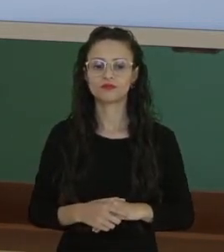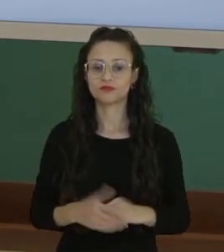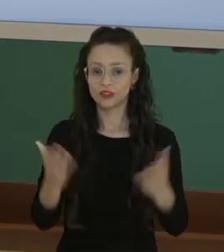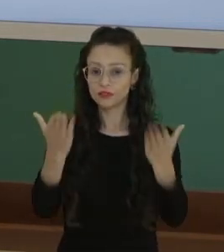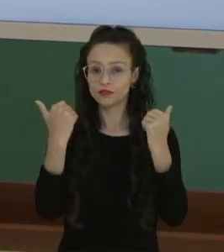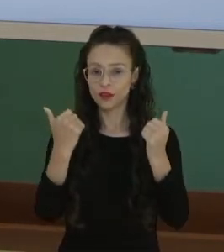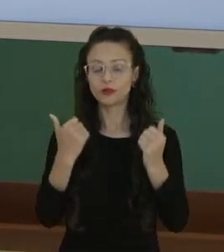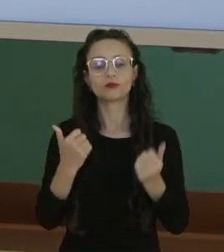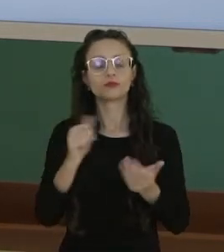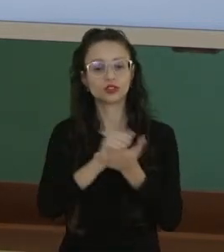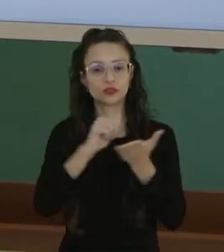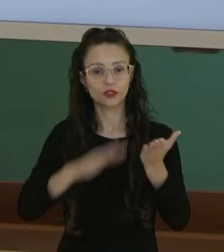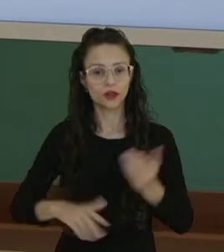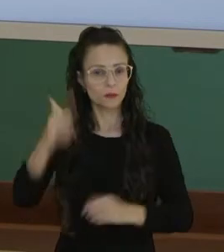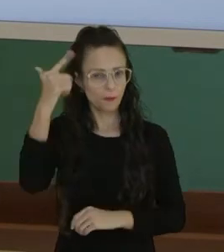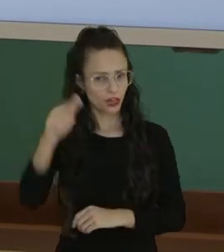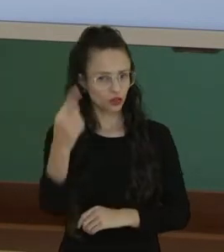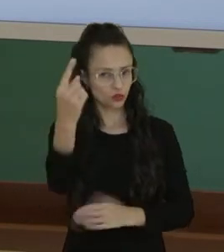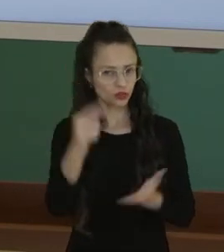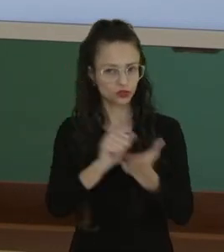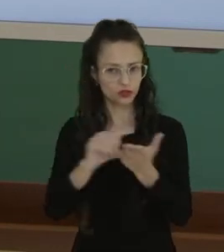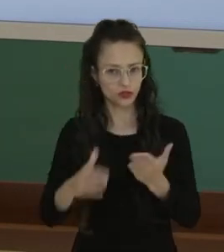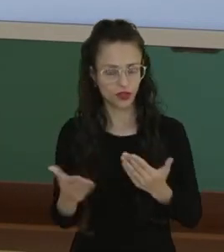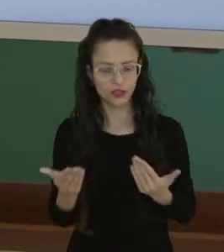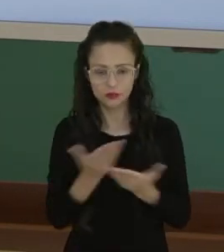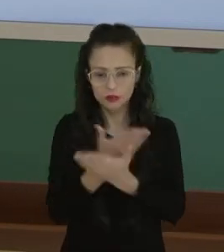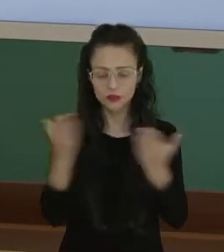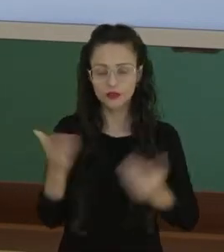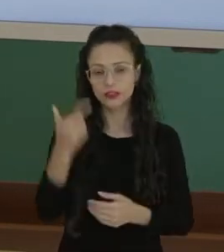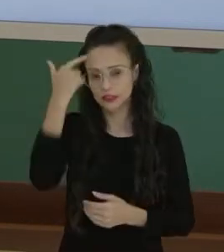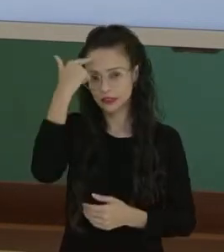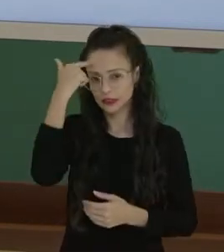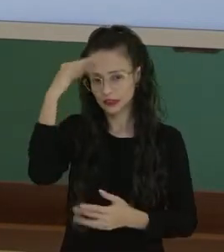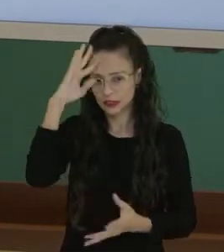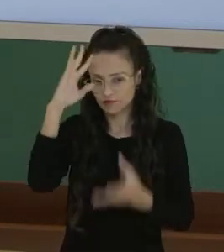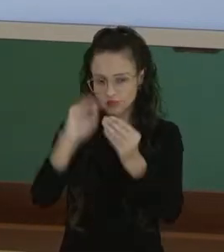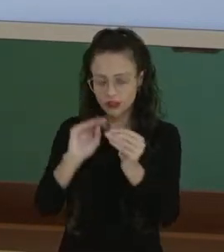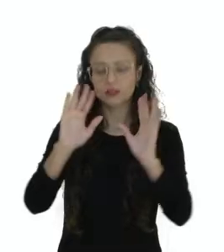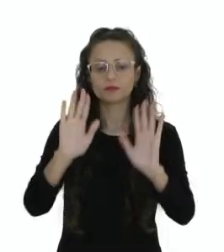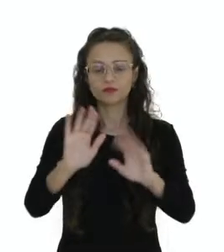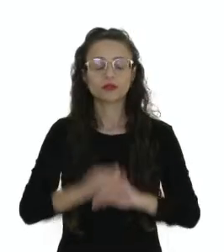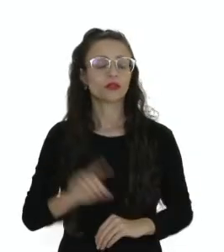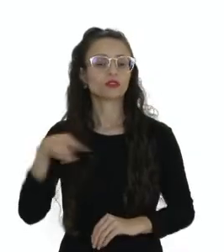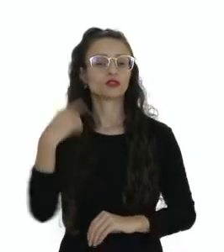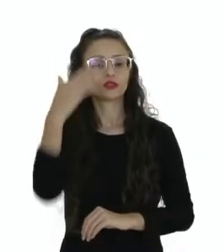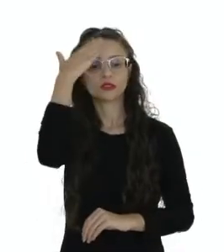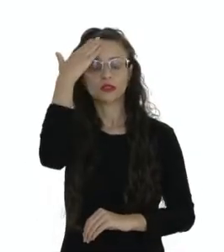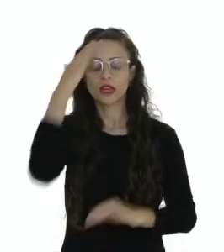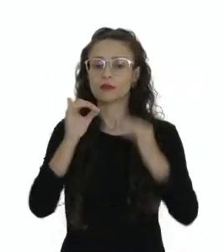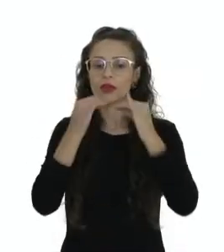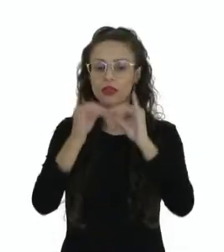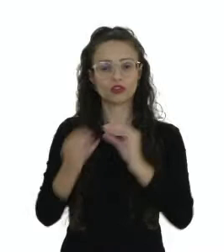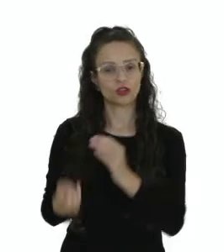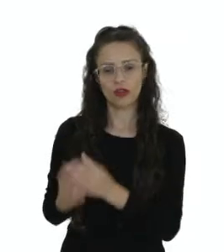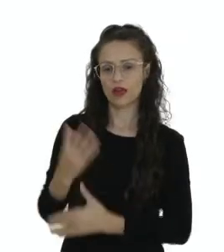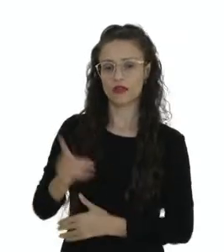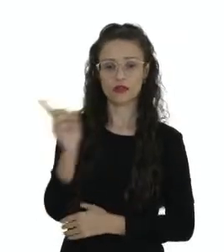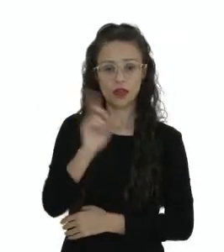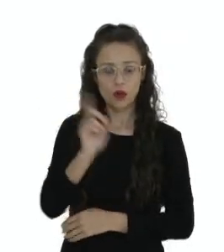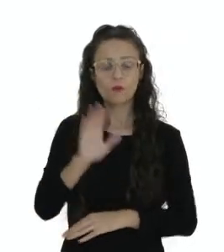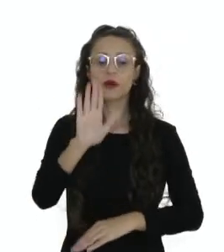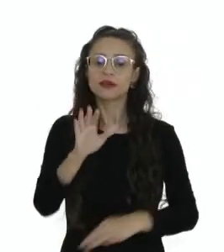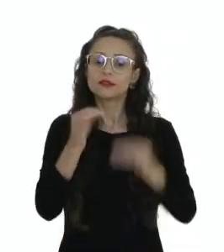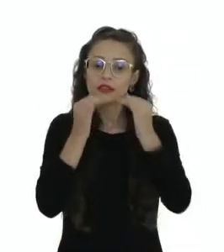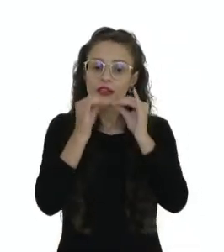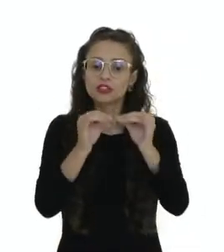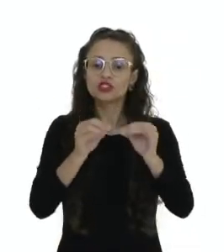vamos lá, Eu vou dar mais uma atividadezinha para vocês poderem entender aqui. Sabemos que energia não é criada, mas sim a